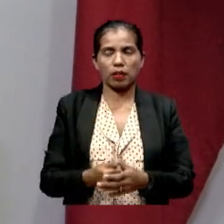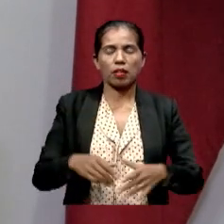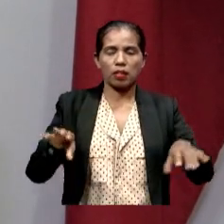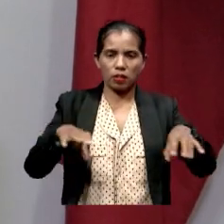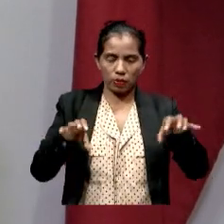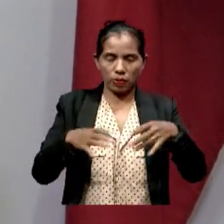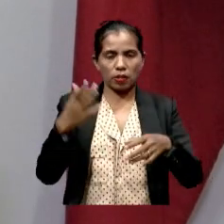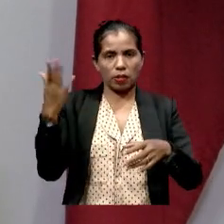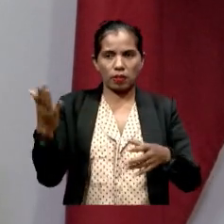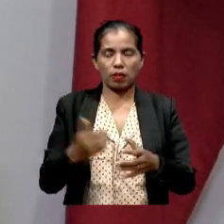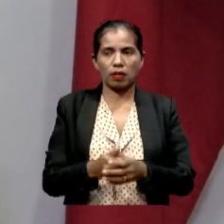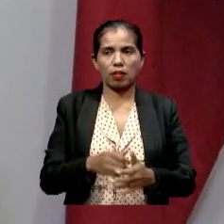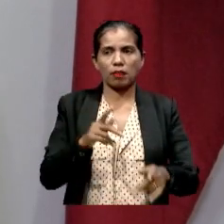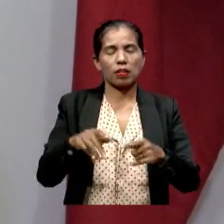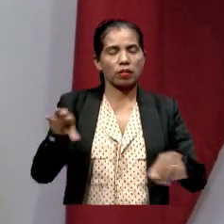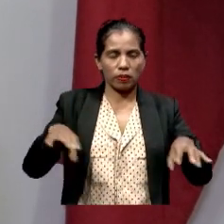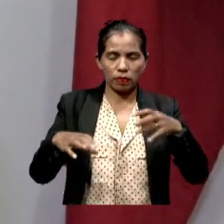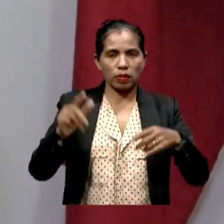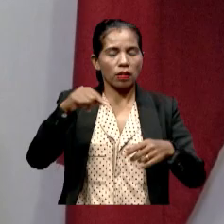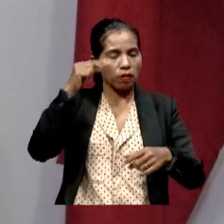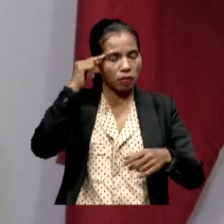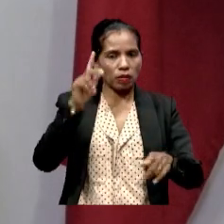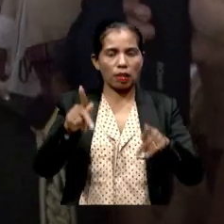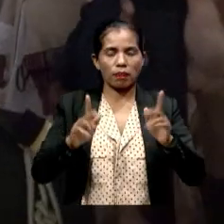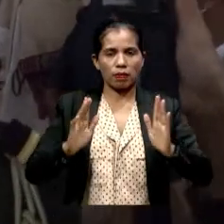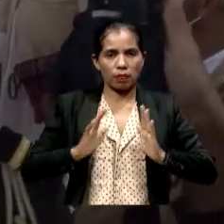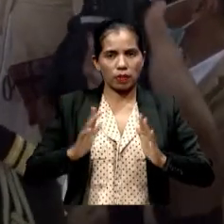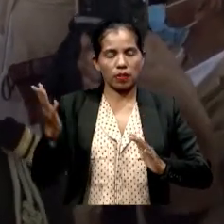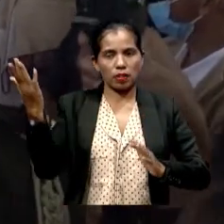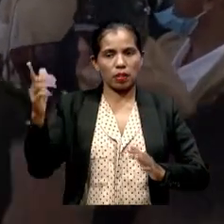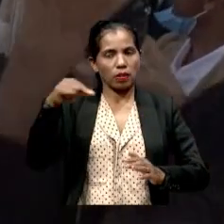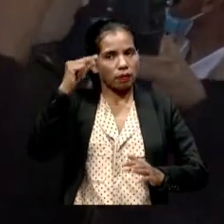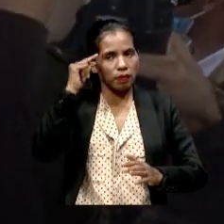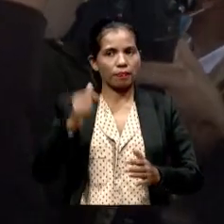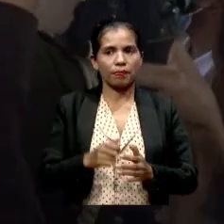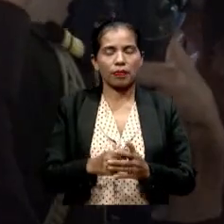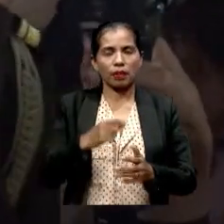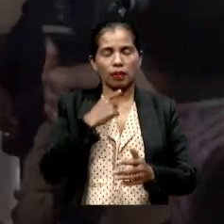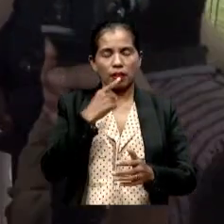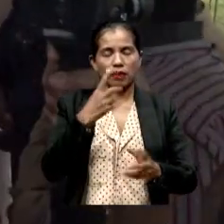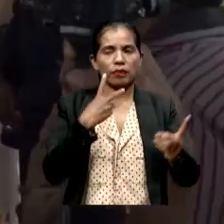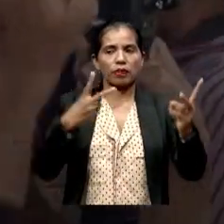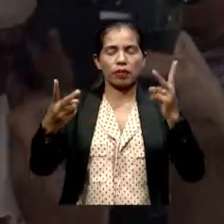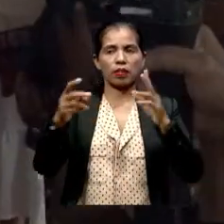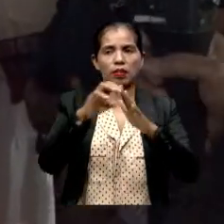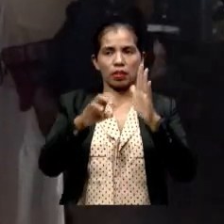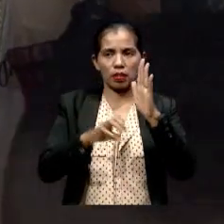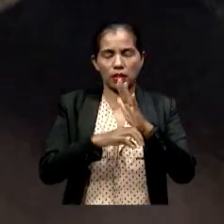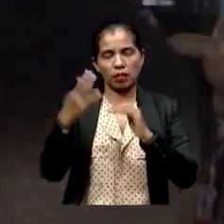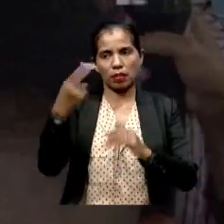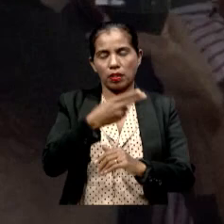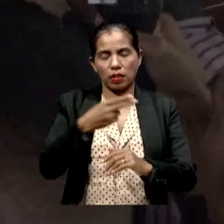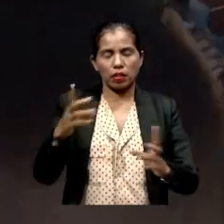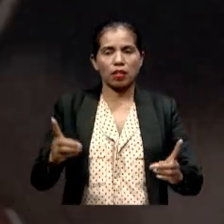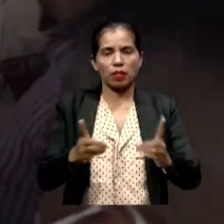Vá, balum, serviço ao governo, é uma bota ao governo. Orta Actuir, durante a visita ao Estado e a Indonésia, nem a Soro